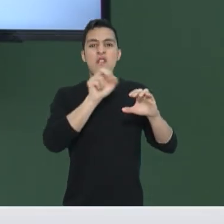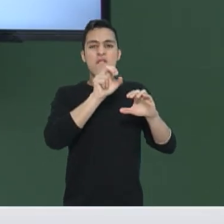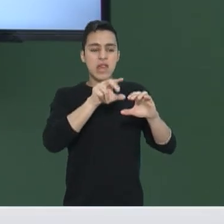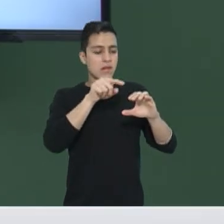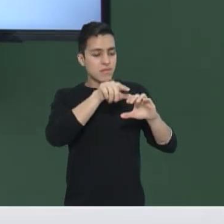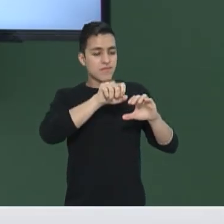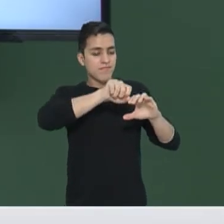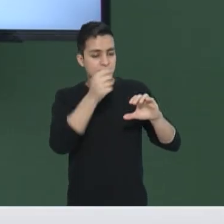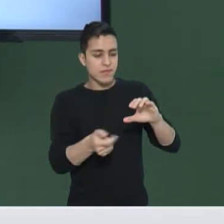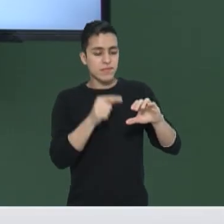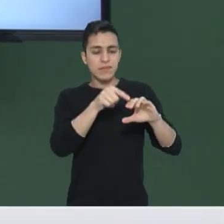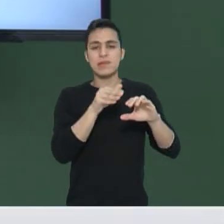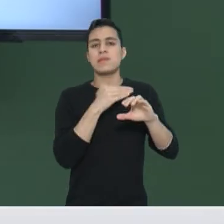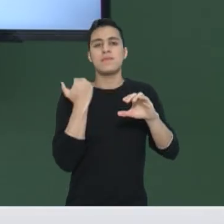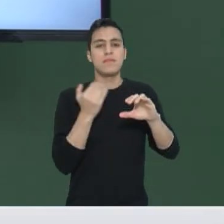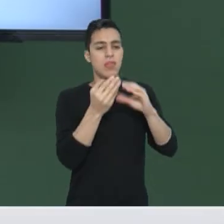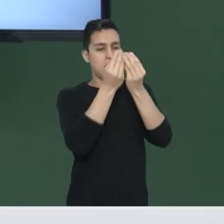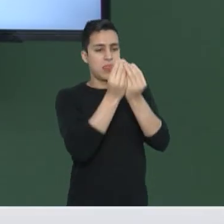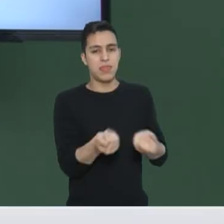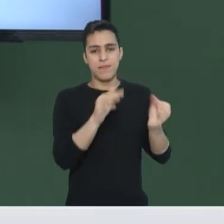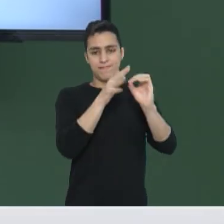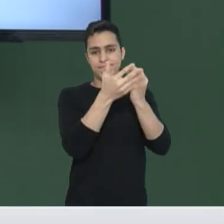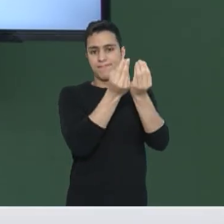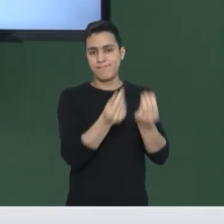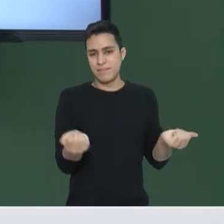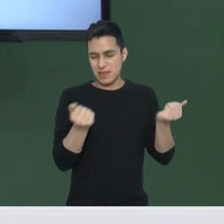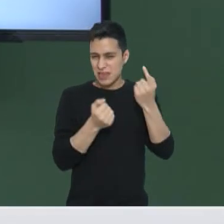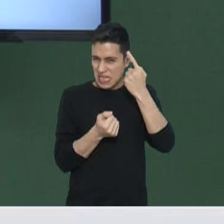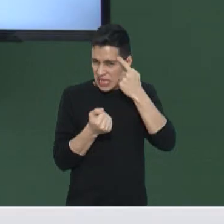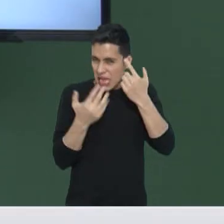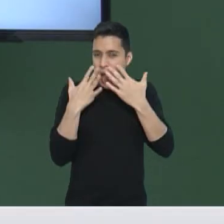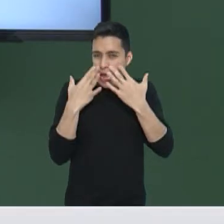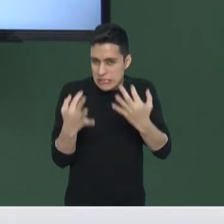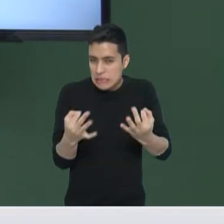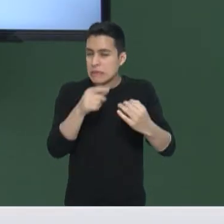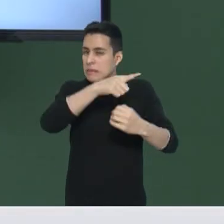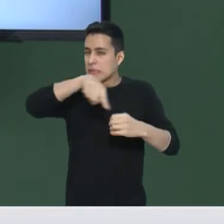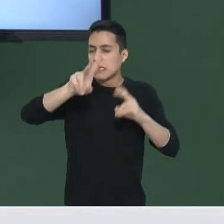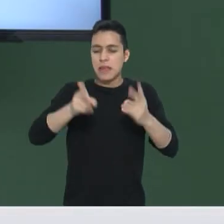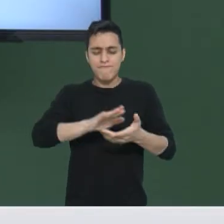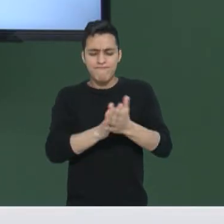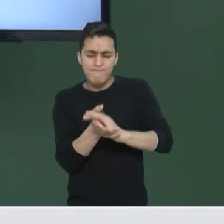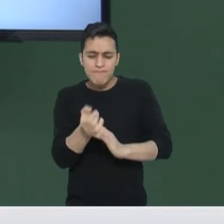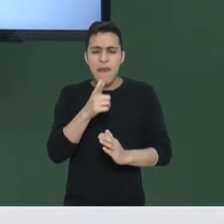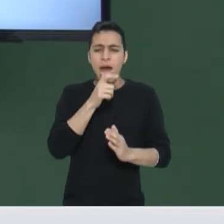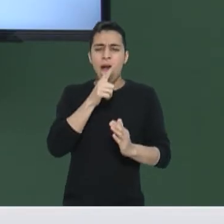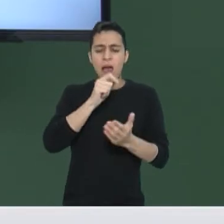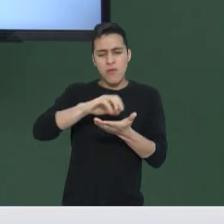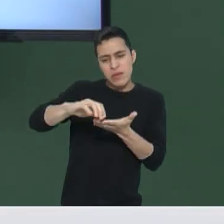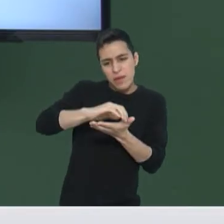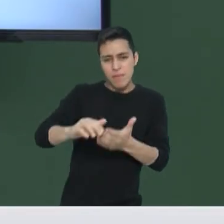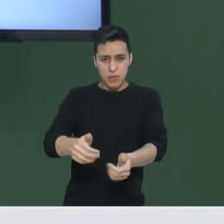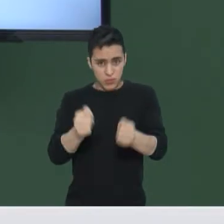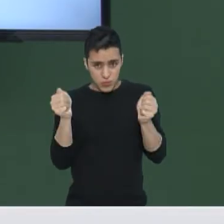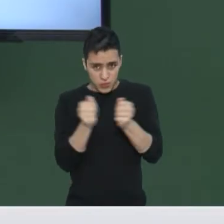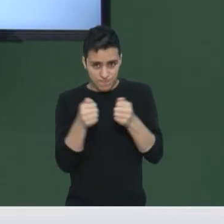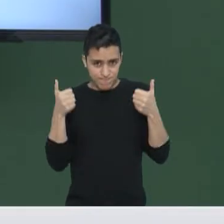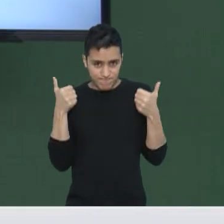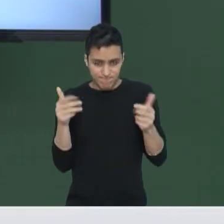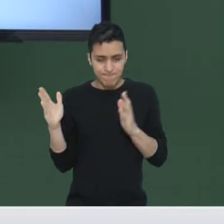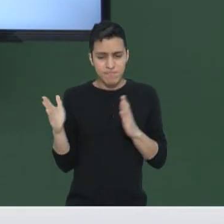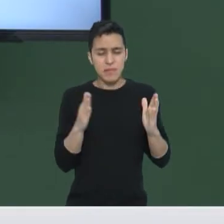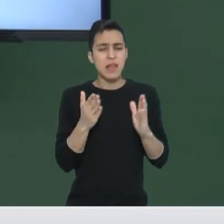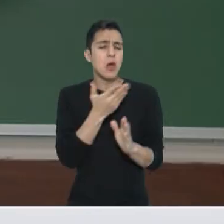escudo do vírus, ele morre. Então, preste atenção e lava a mãozinha com água e sabão, tá bom? Então, ó,